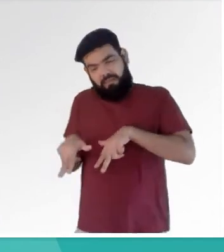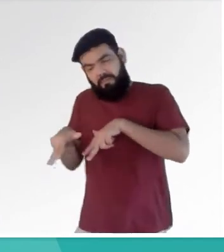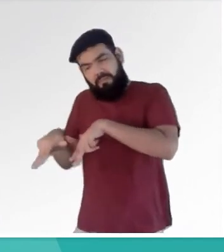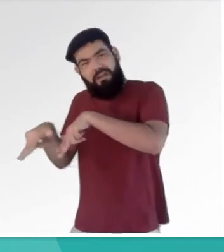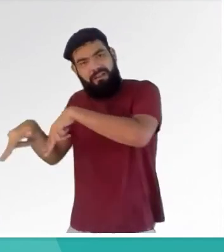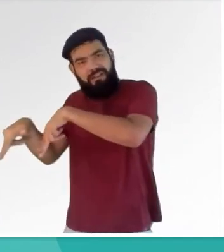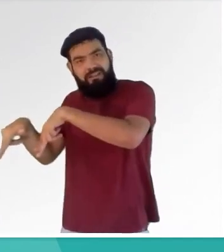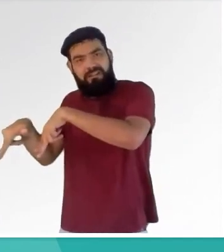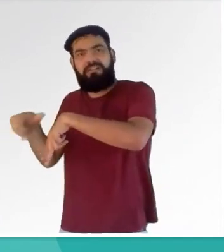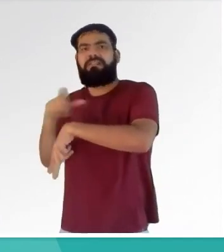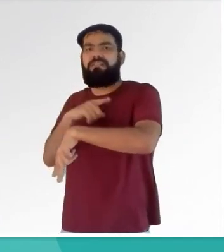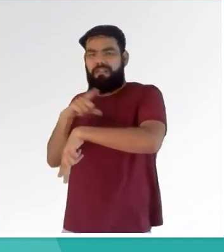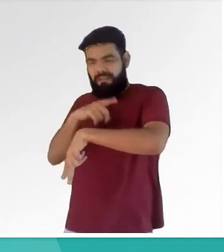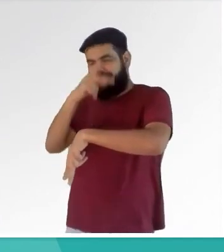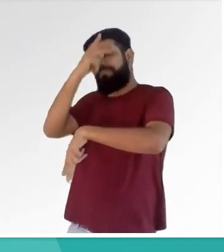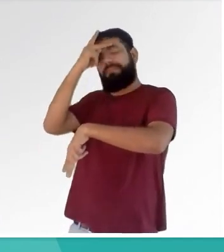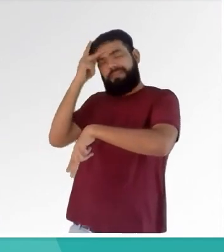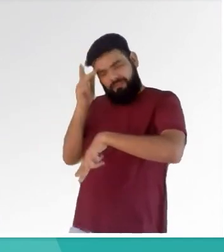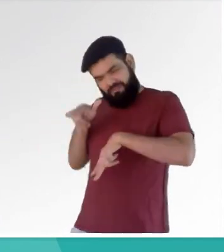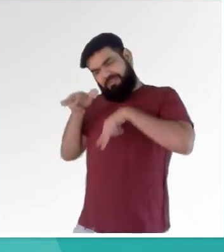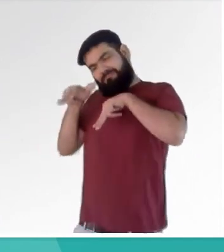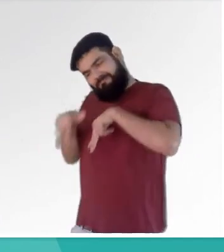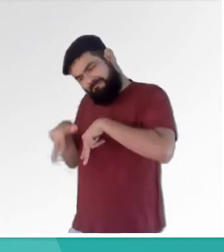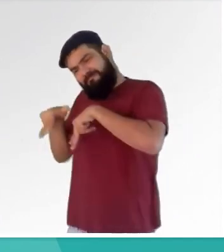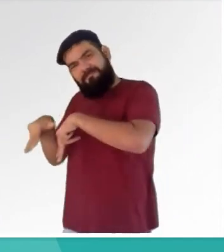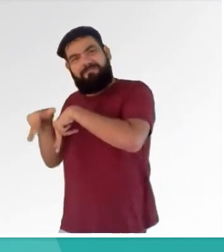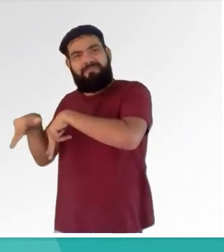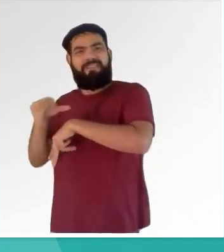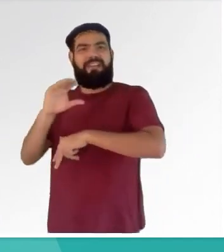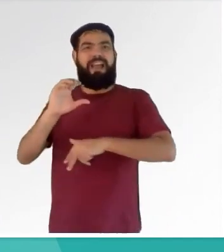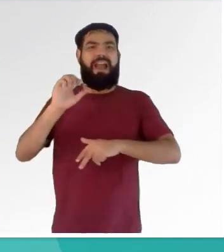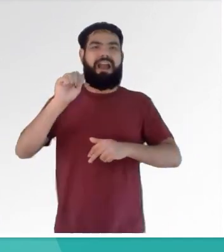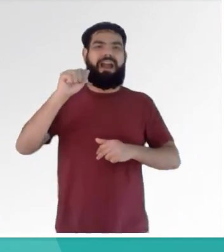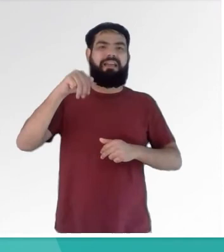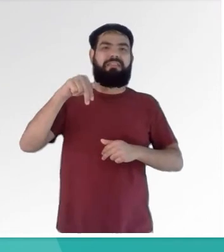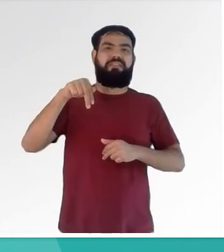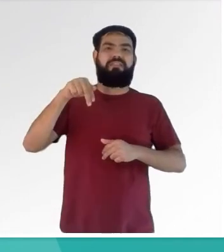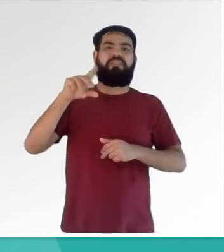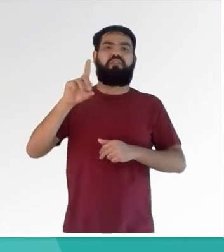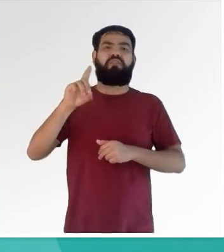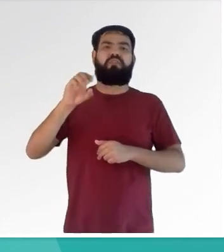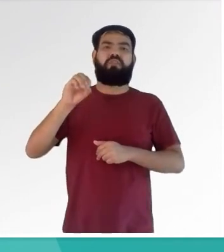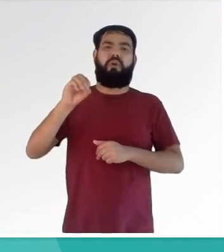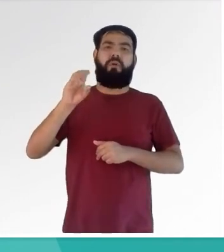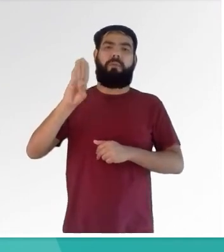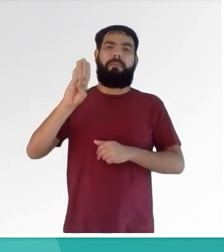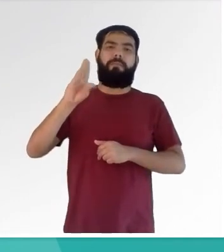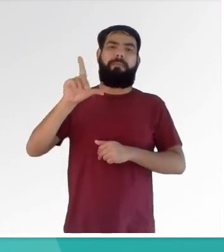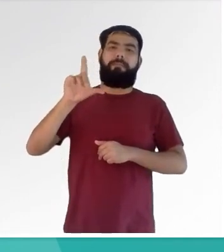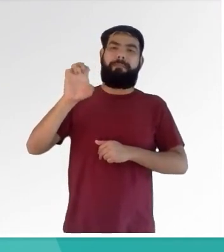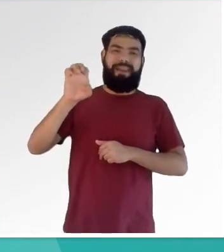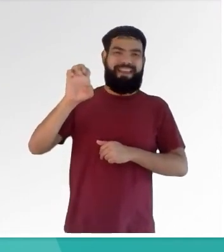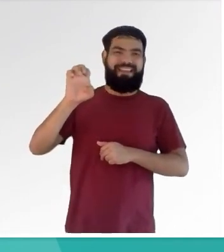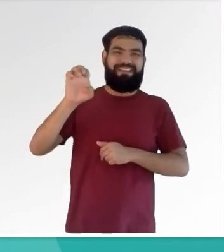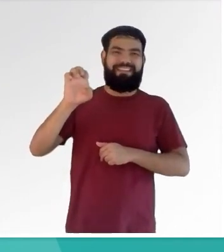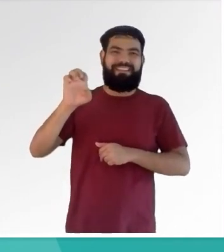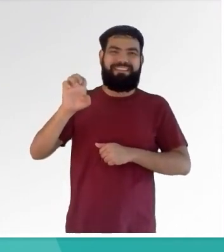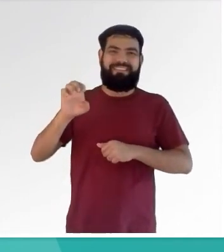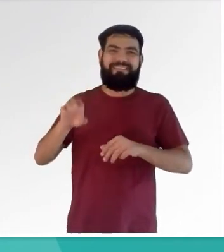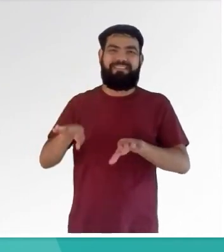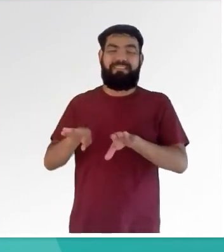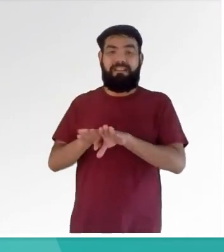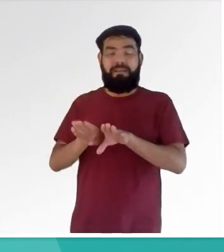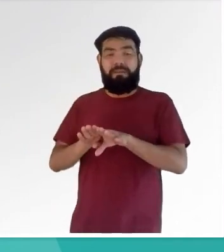pessoas fiéis, adeptos. No budismo, também. E assim por diante. No